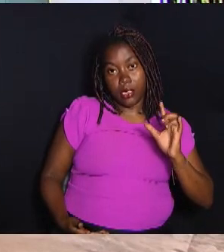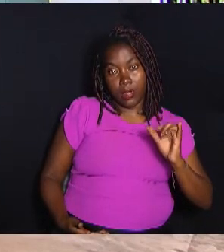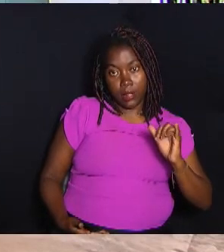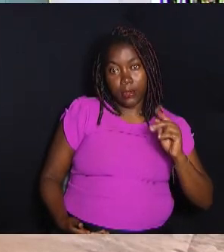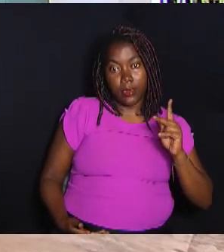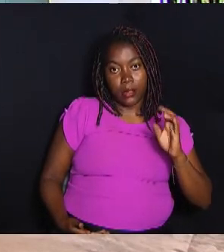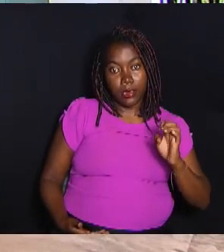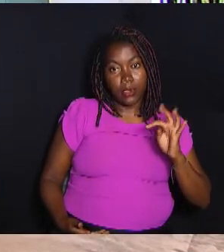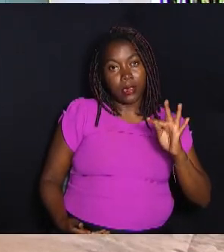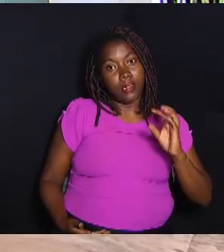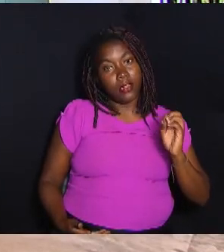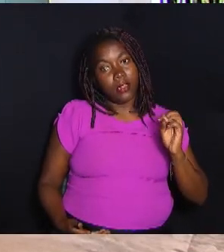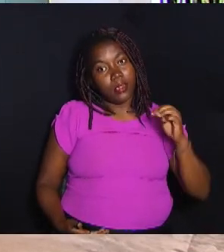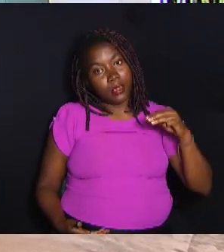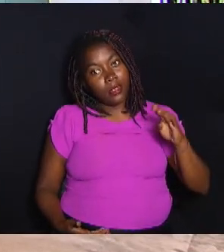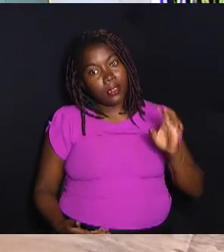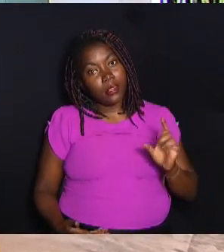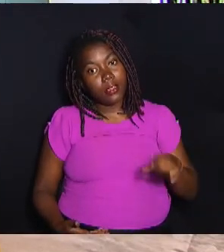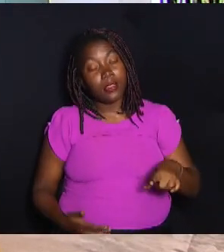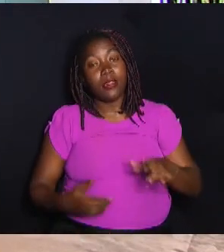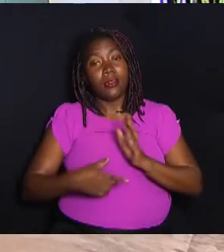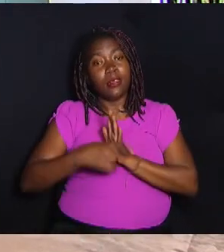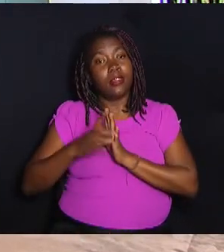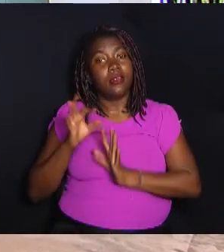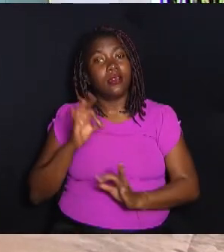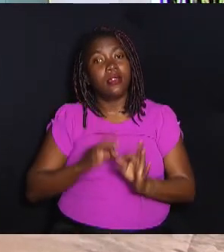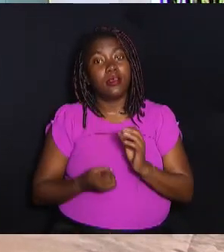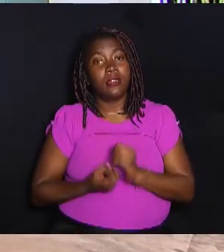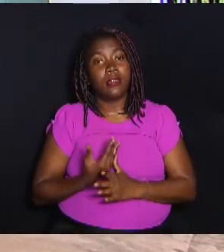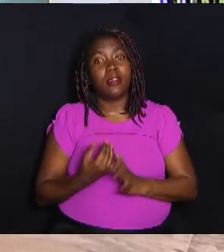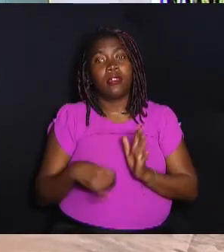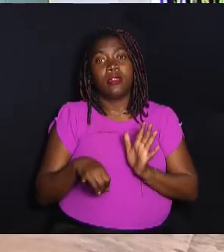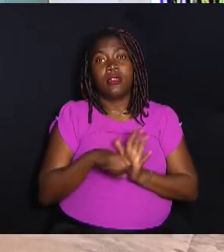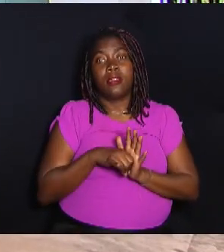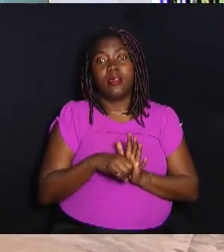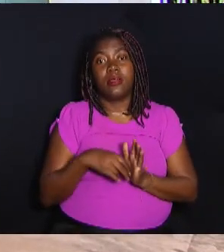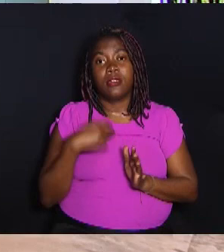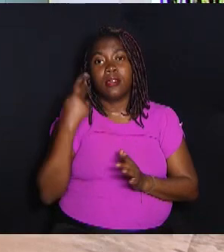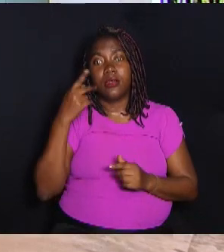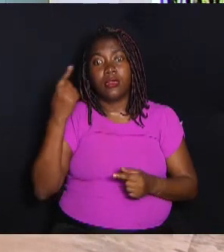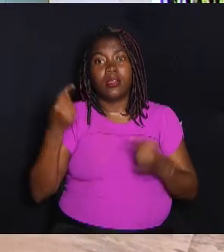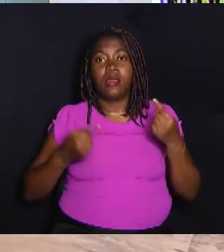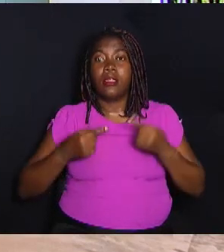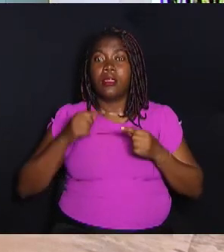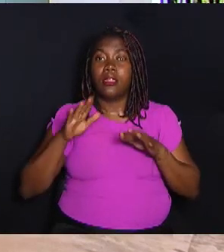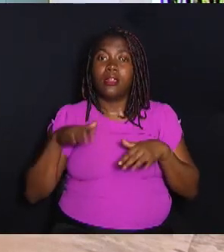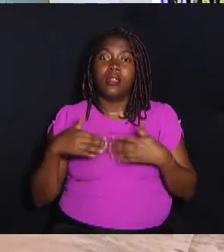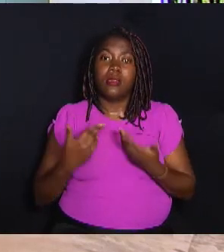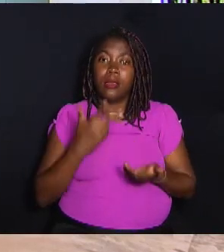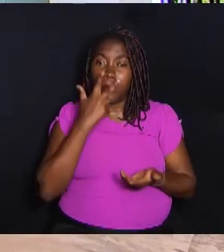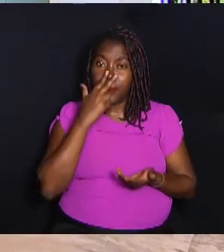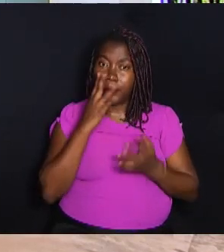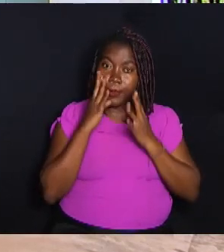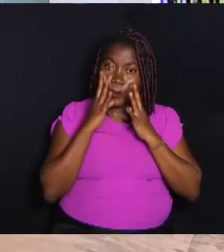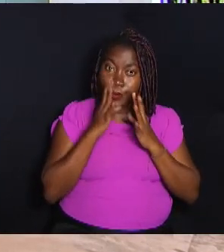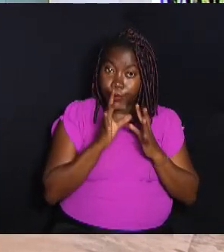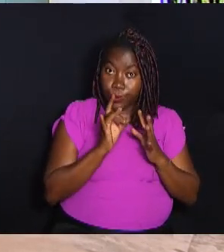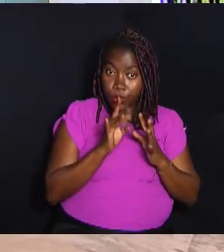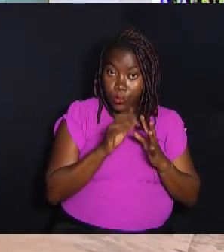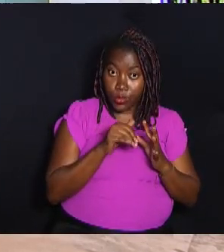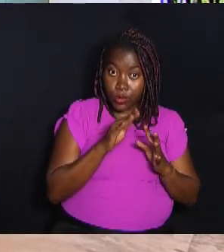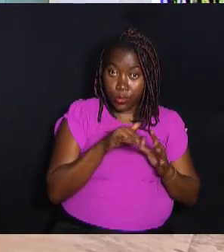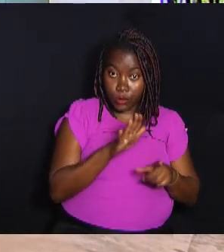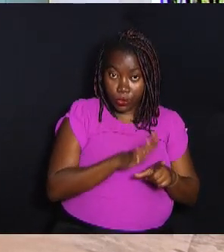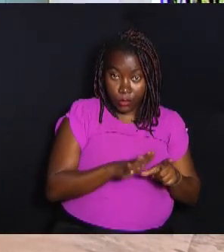Felipe Toné. E desde o planejamento da campanha, a criação de uma identidade política. Então é uma palestra